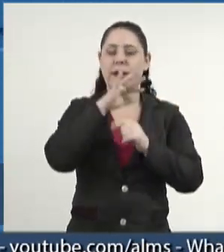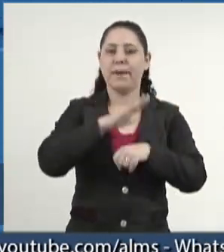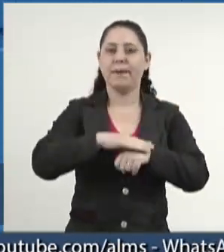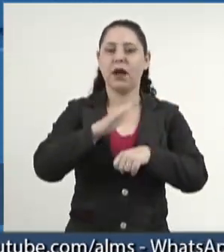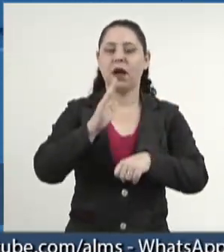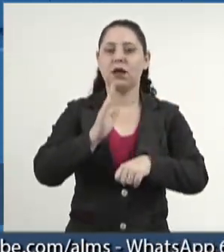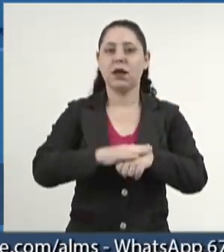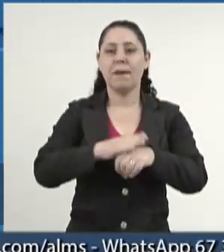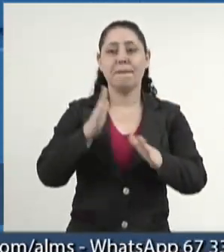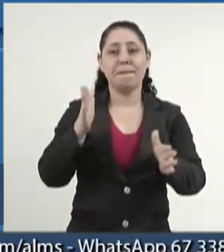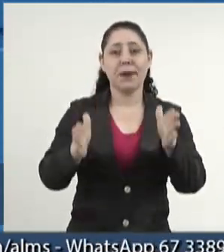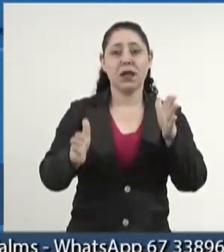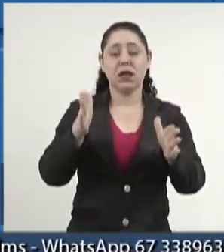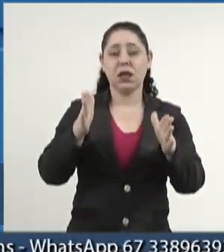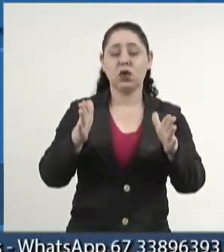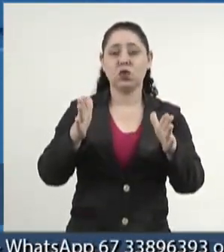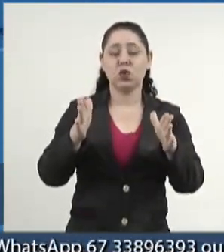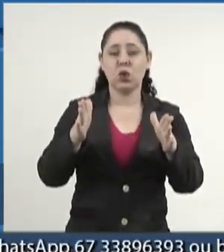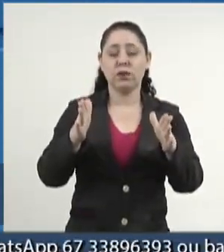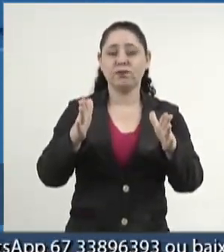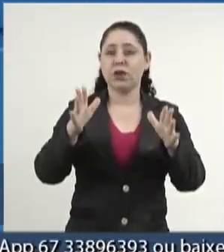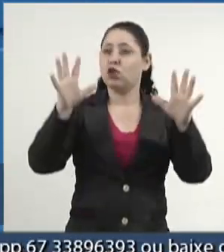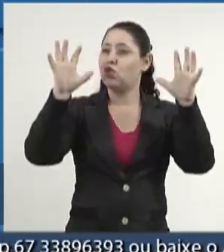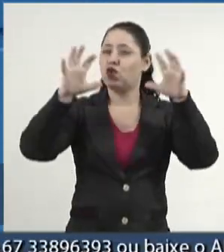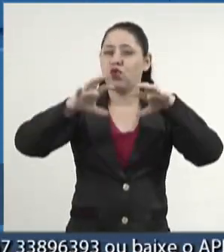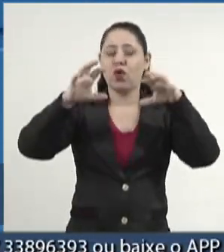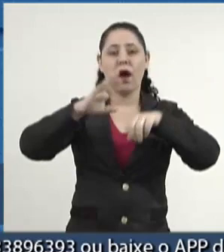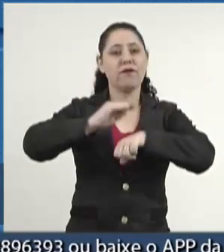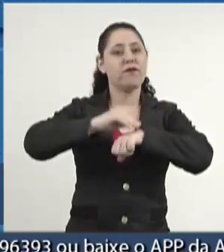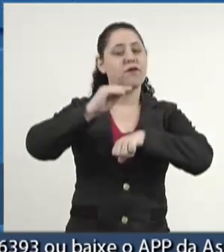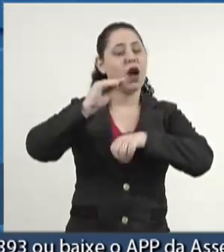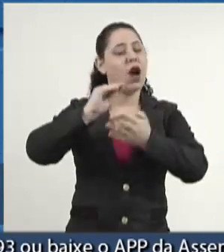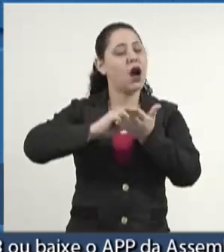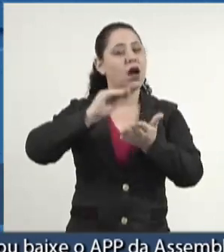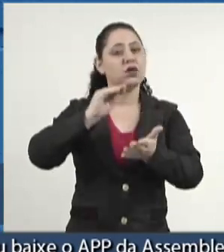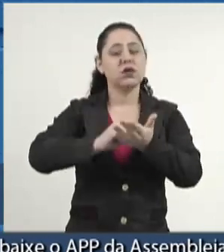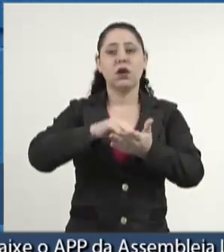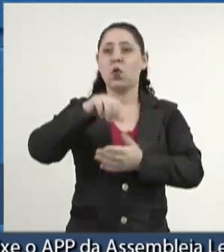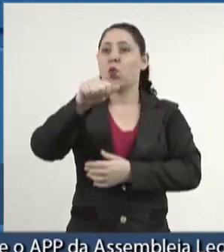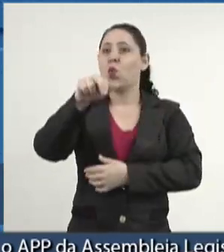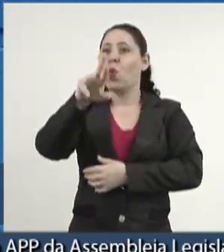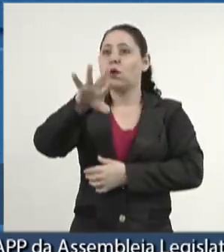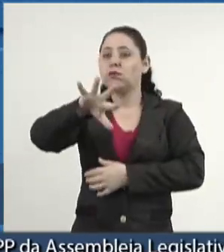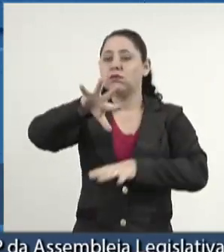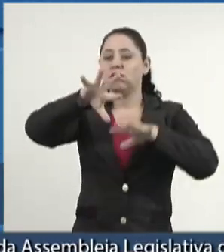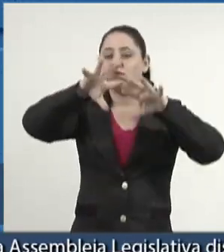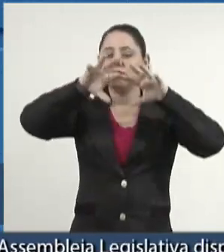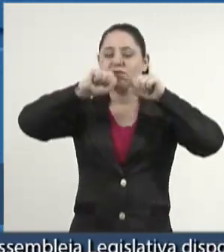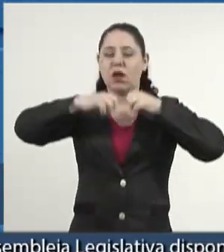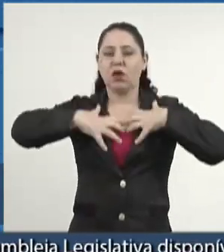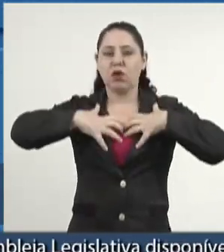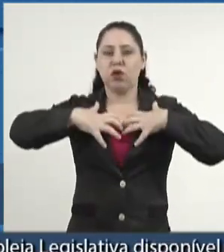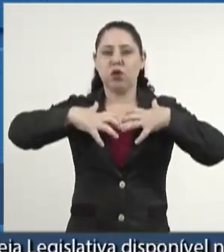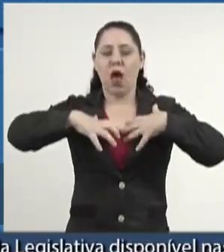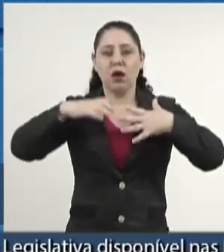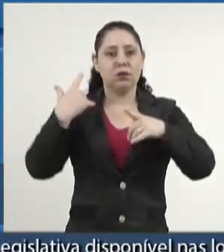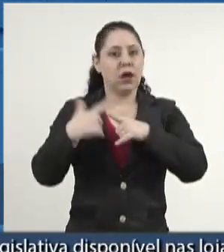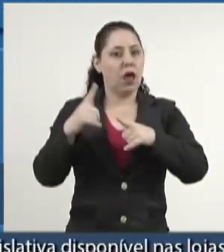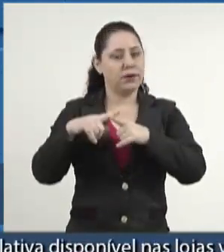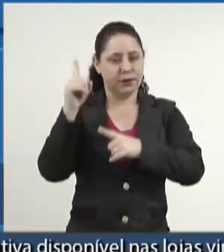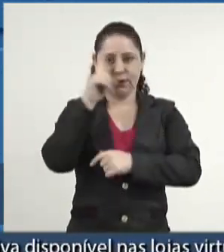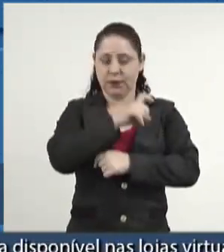temos um período de muita seca, a questão do ar está muito difícil, a questão respiratória é muito difícil,